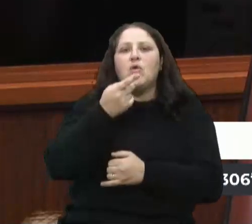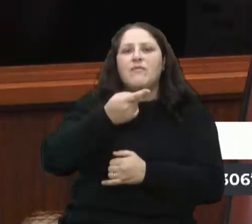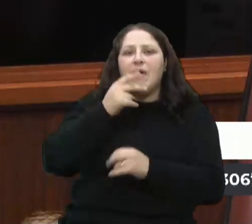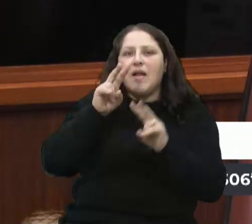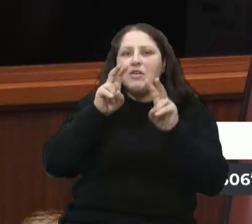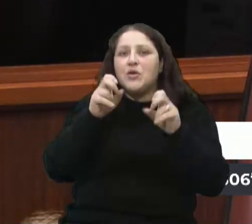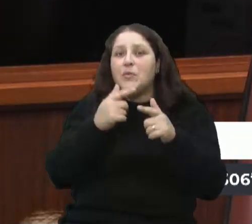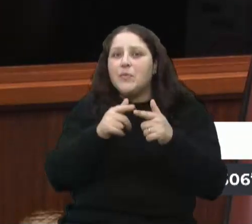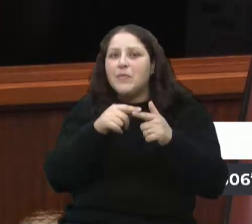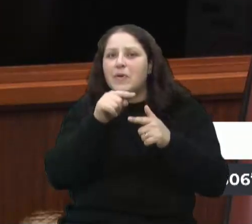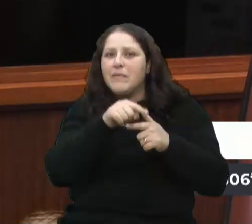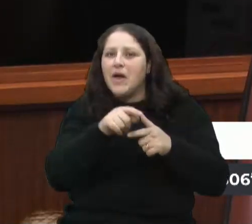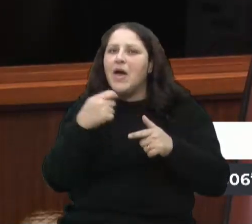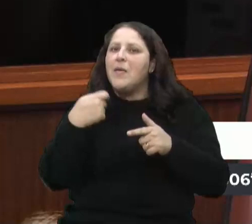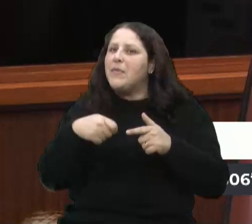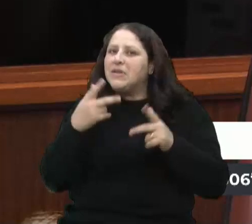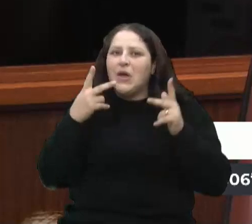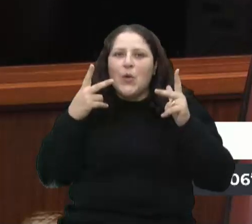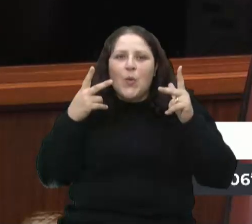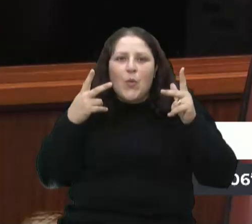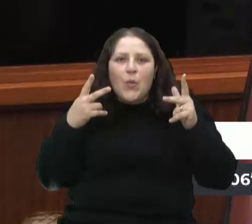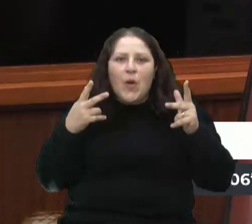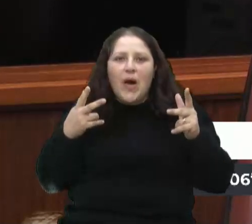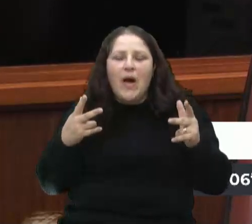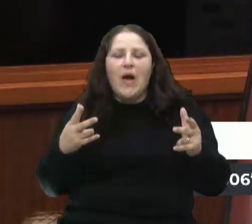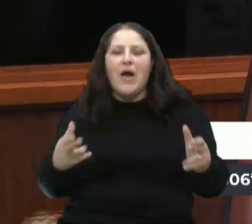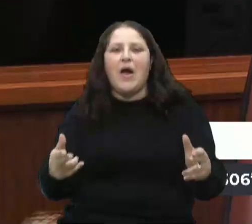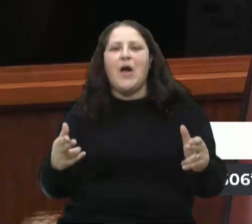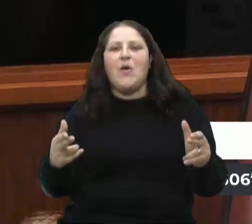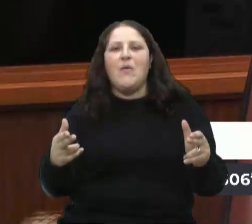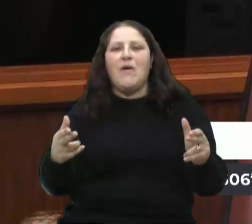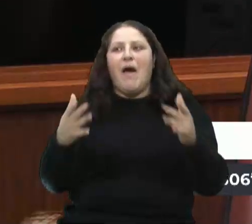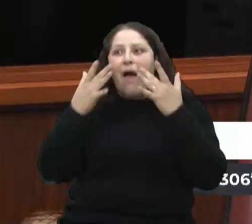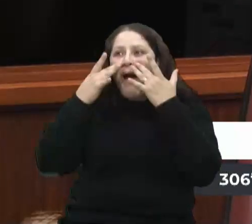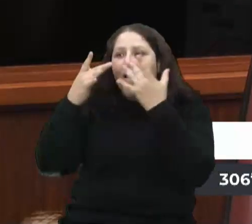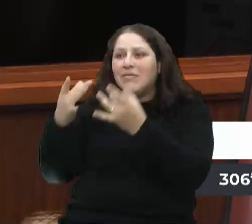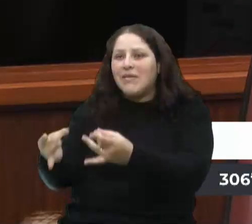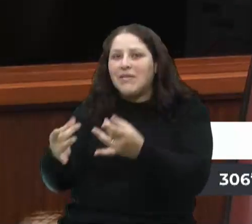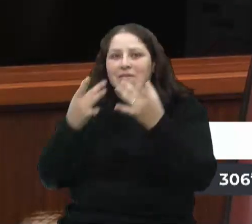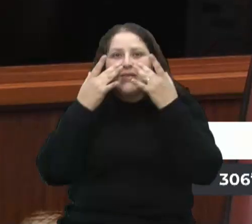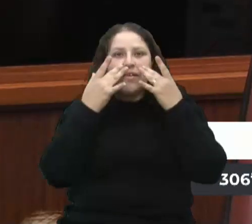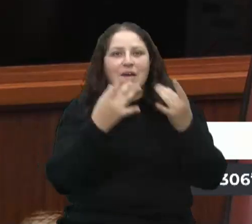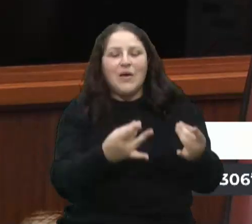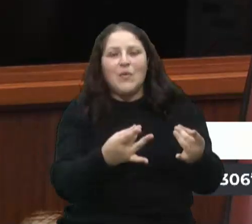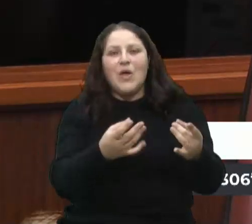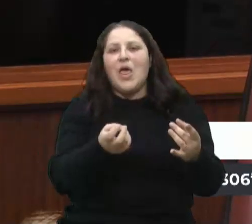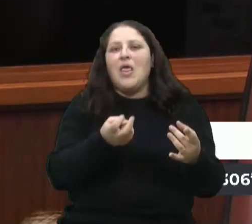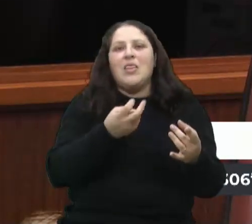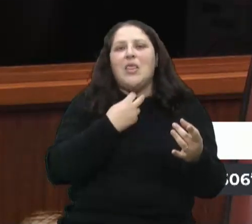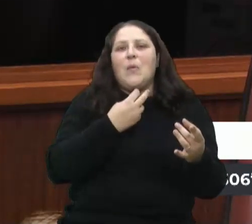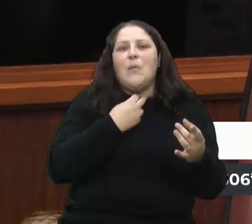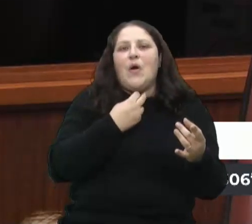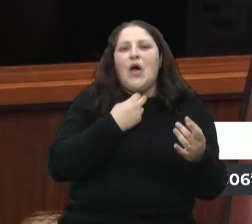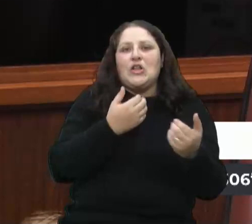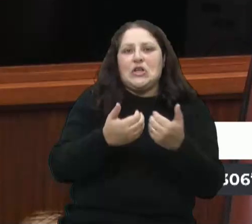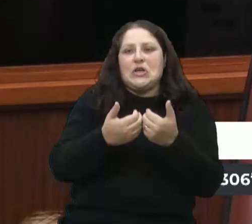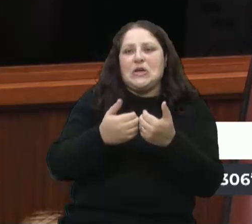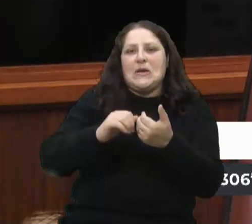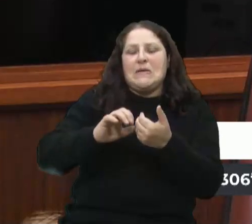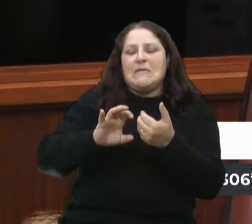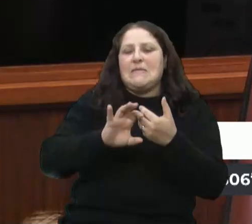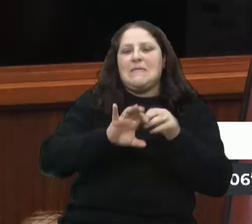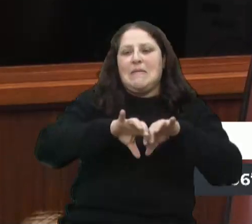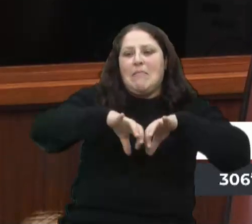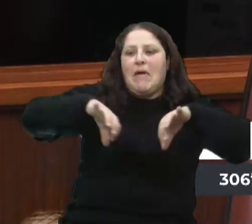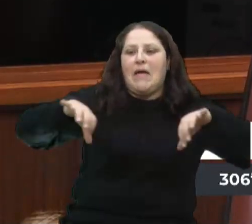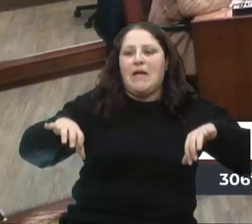mesmo peso e mesma medida, porque é o respeito. Não pode ter religião ou cor? Uma parte, vereadora. Sua